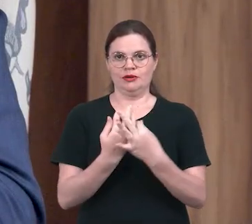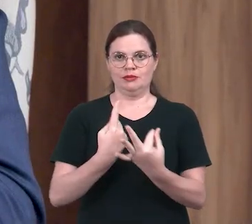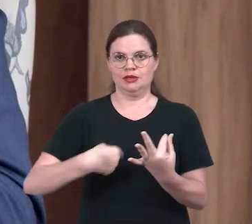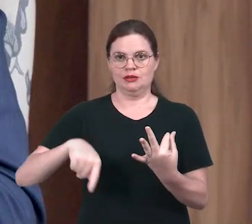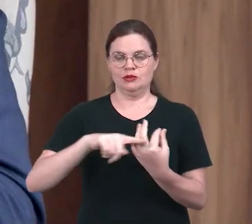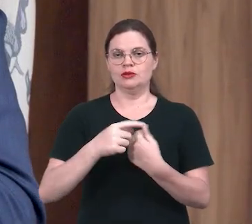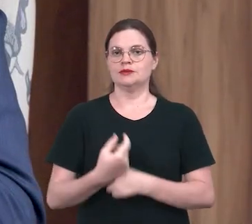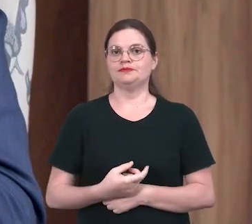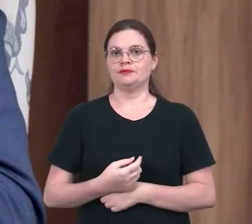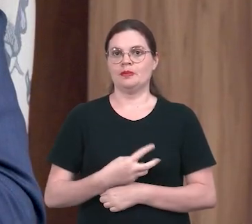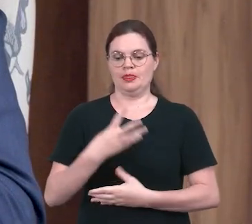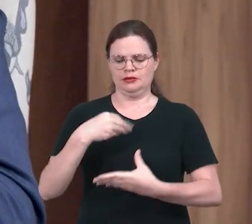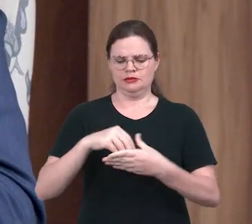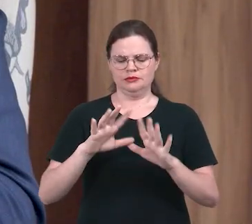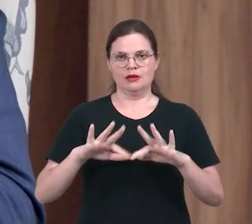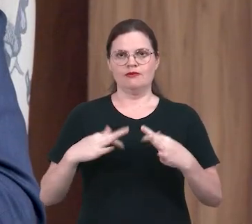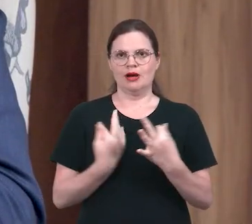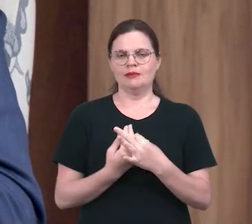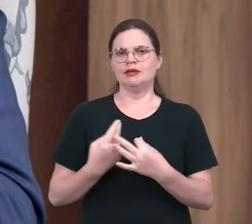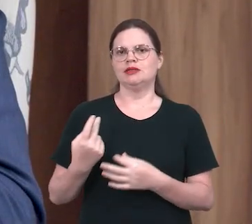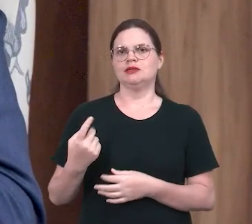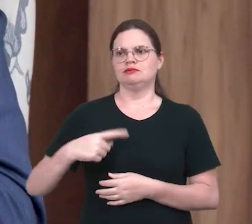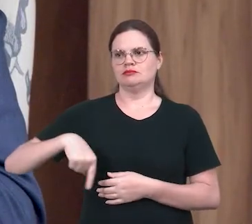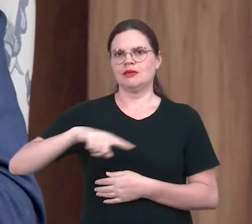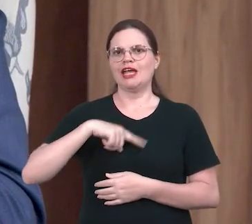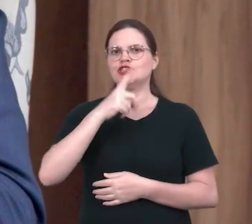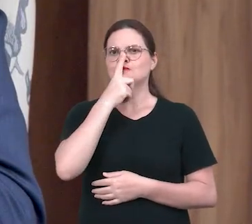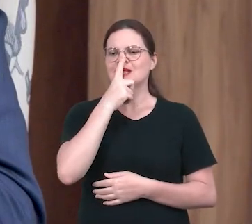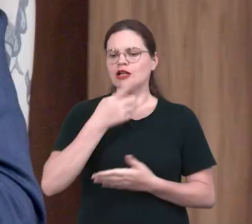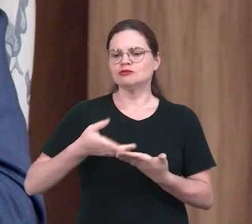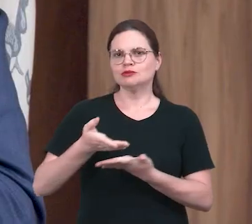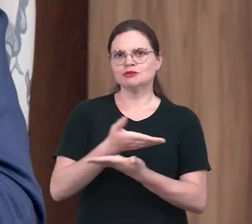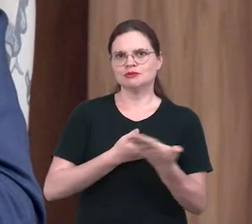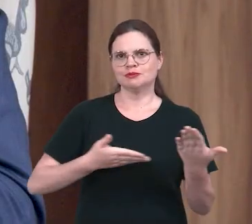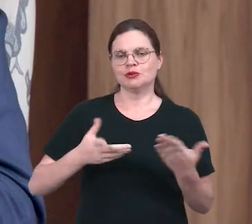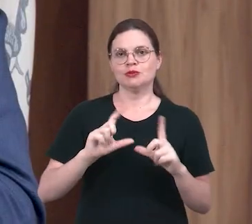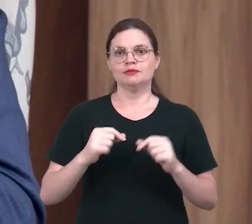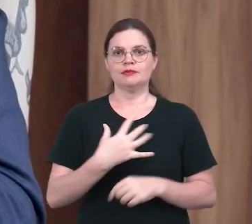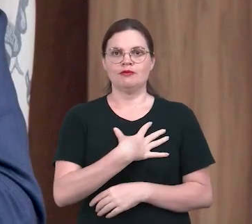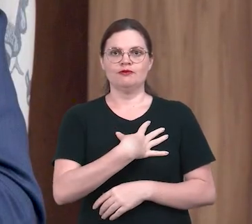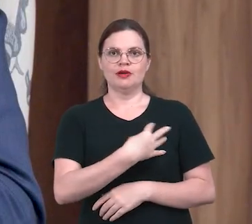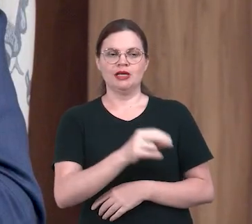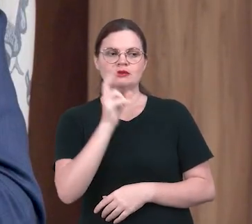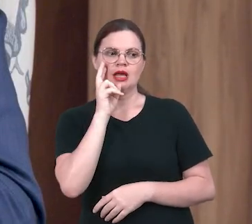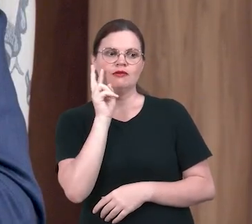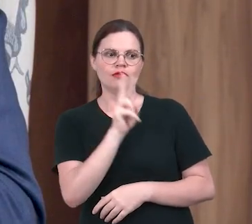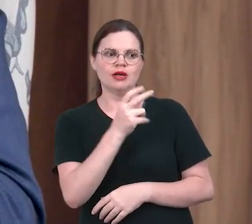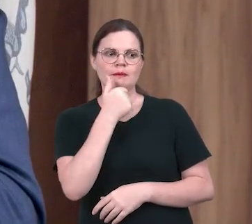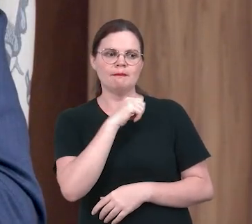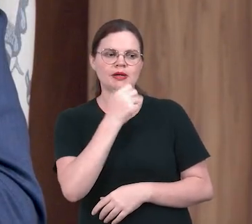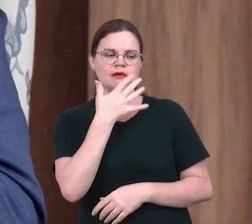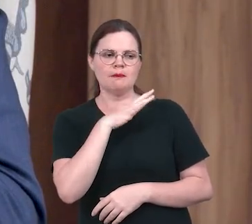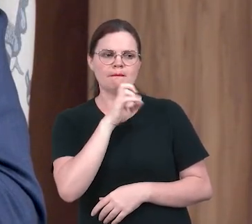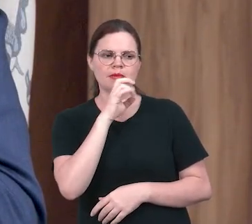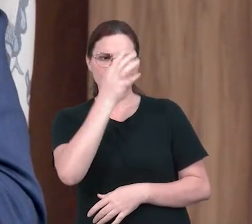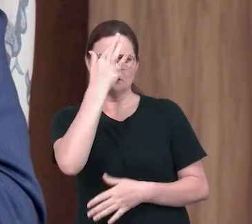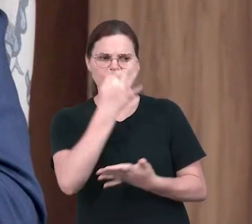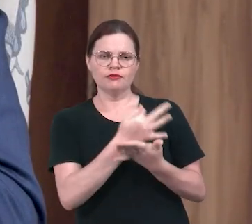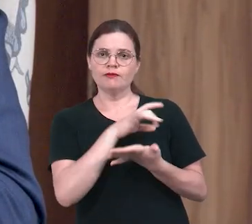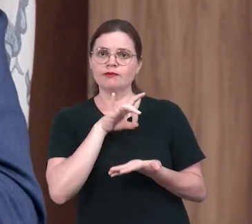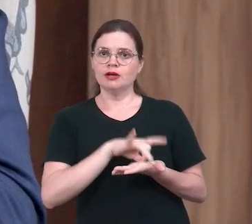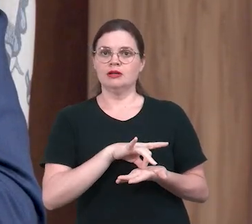Na intimidade do lar, do casal, da família, os filhos verem uma fé verdadeira.